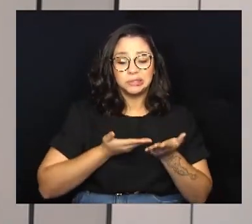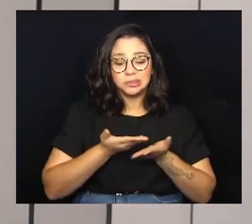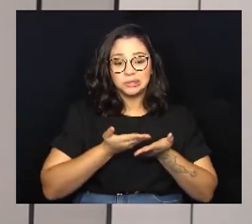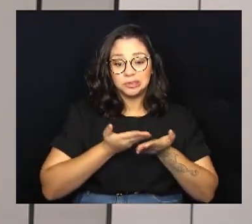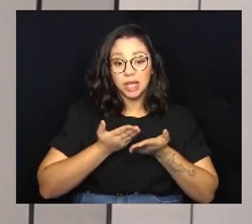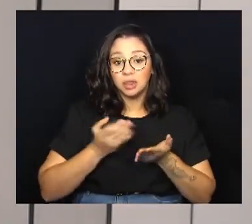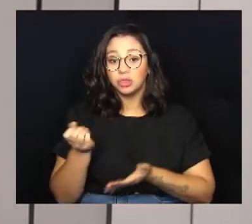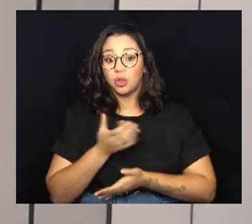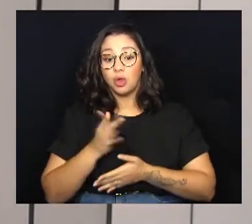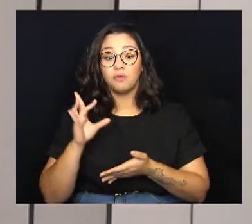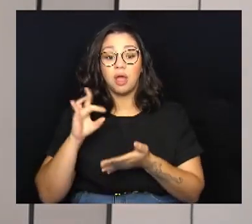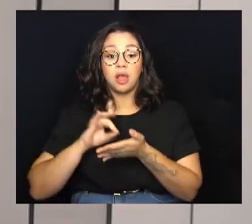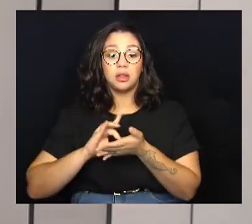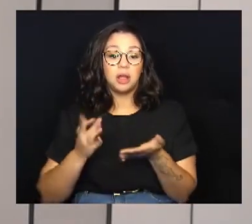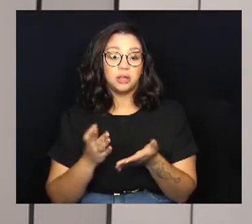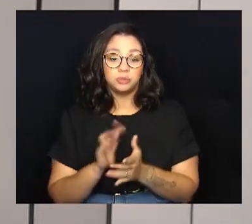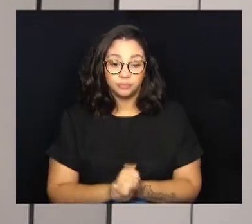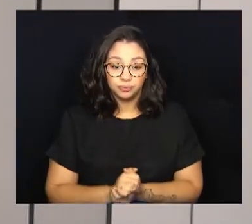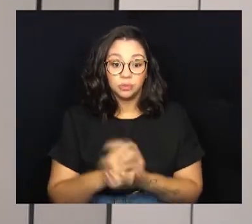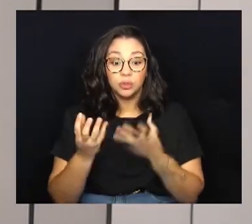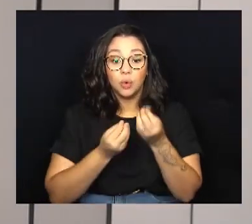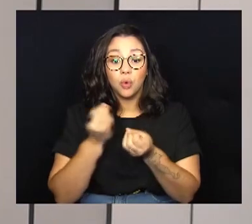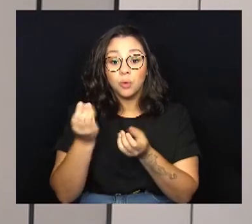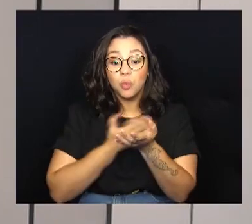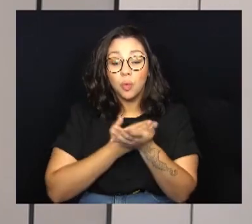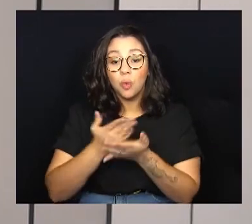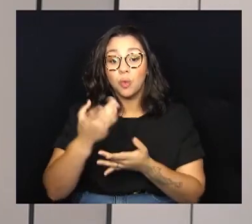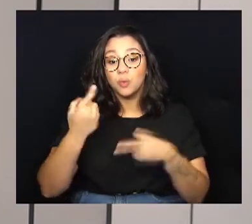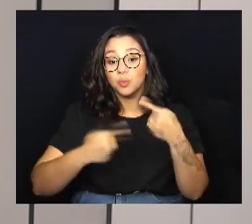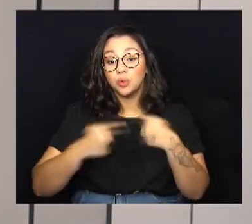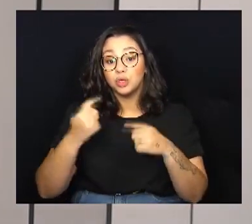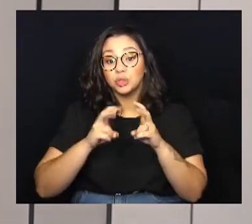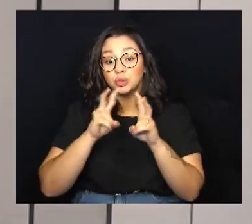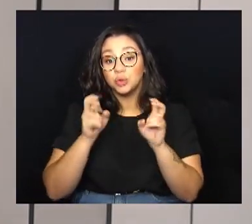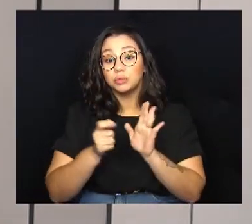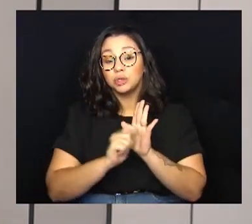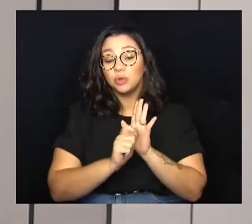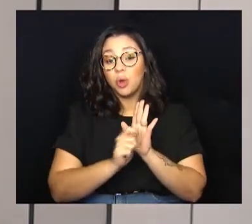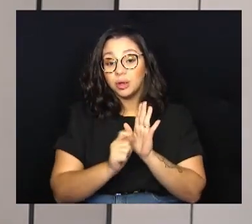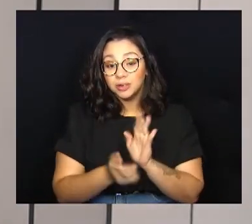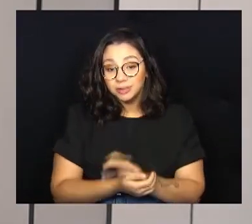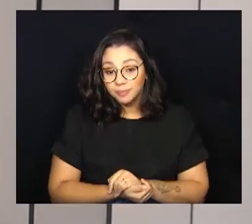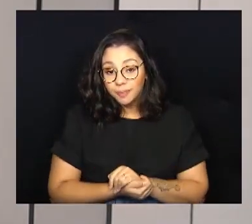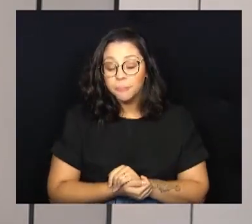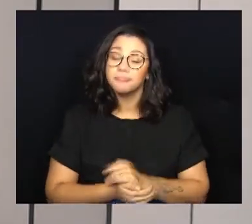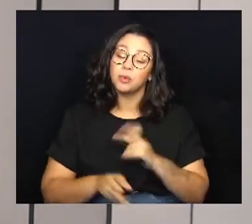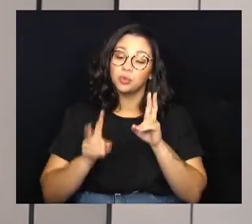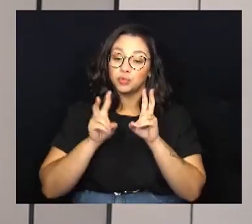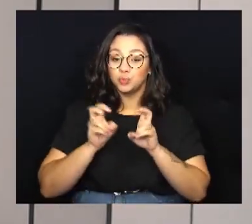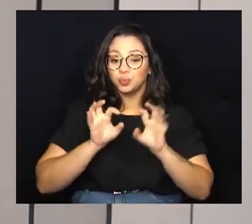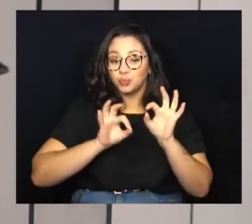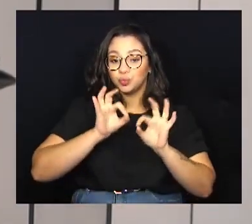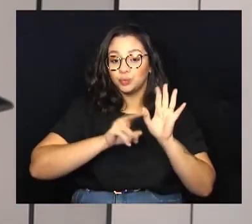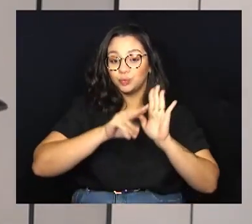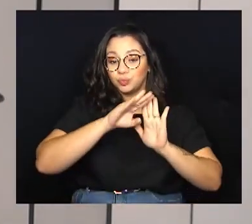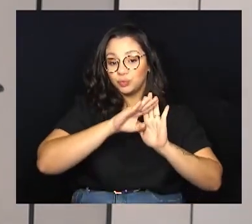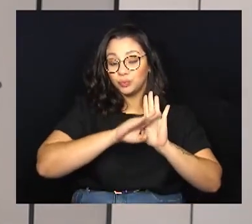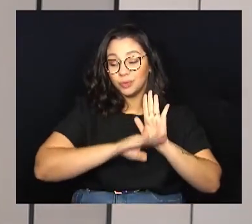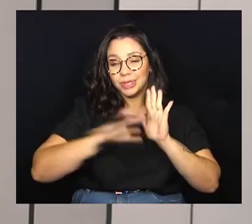já foram identificados em mais de 300 variedades da nova droga em 2022. Em